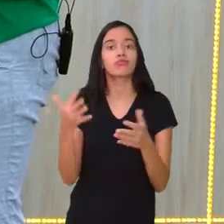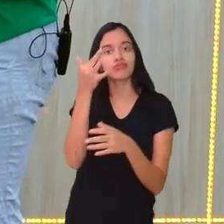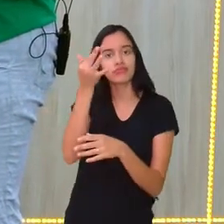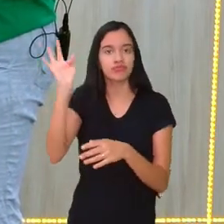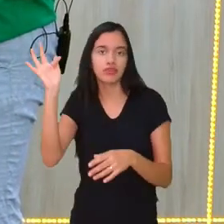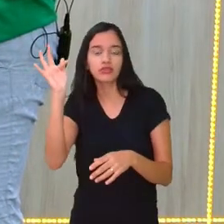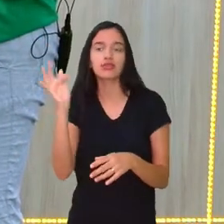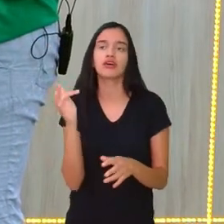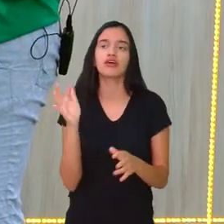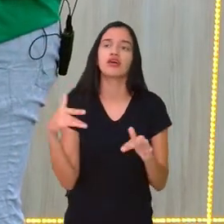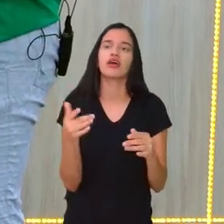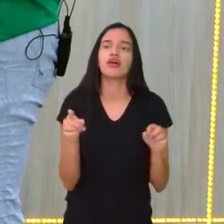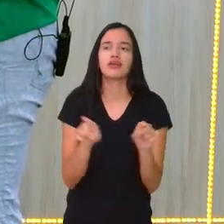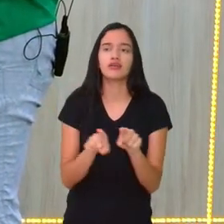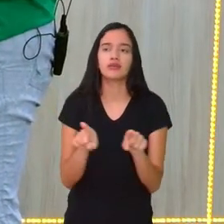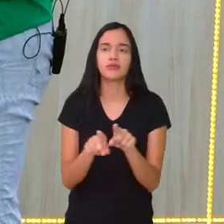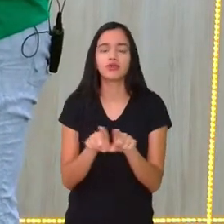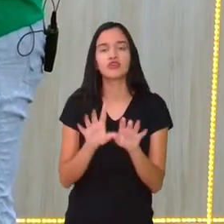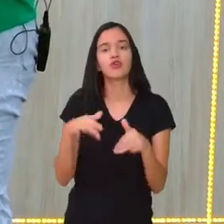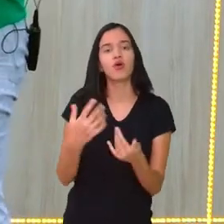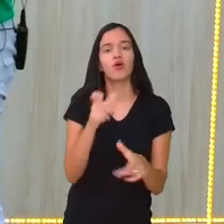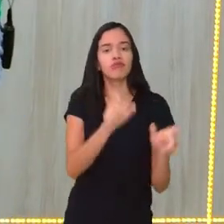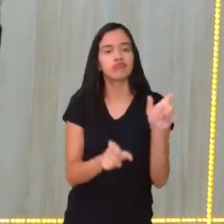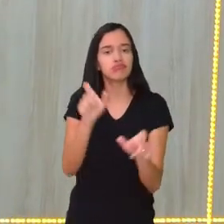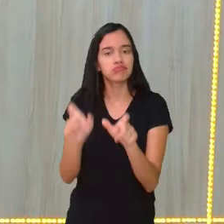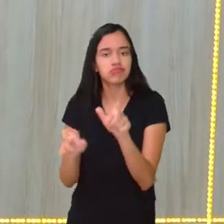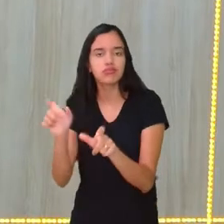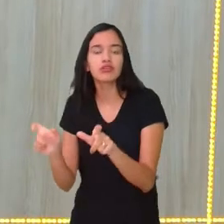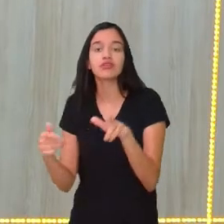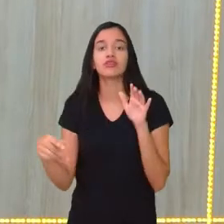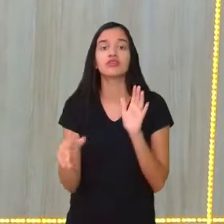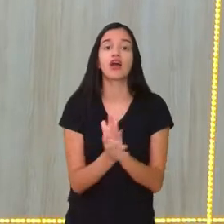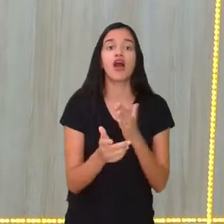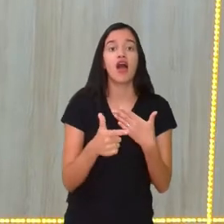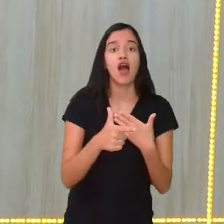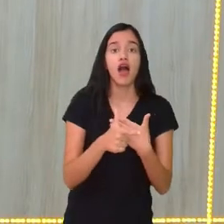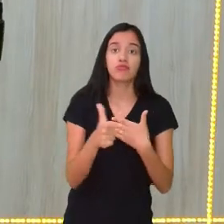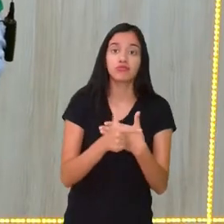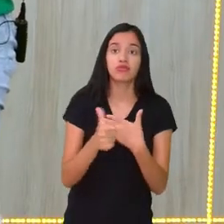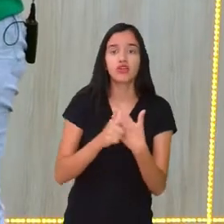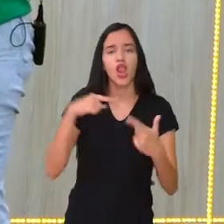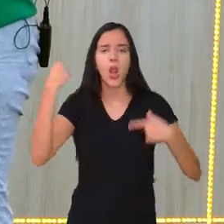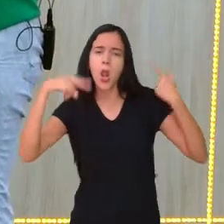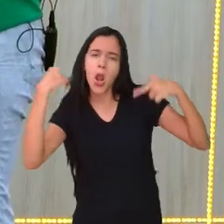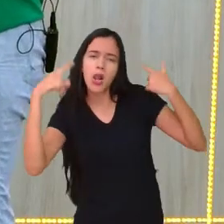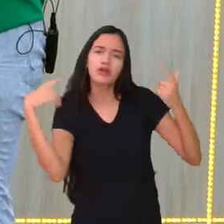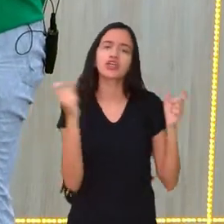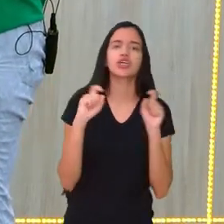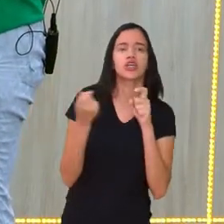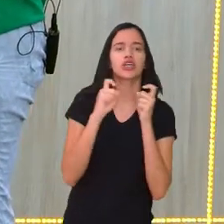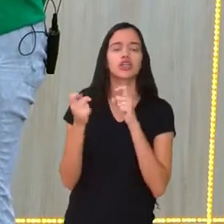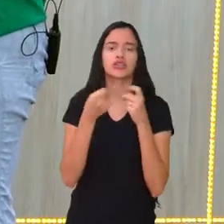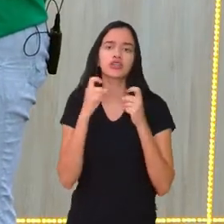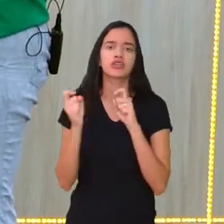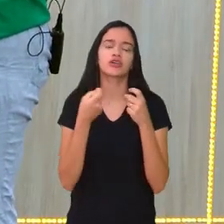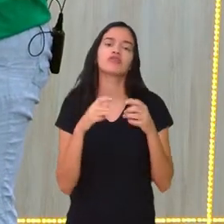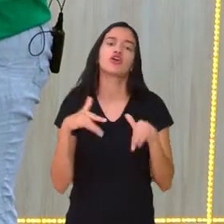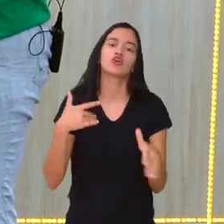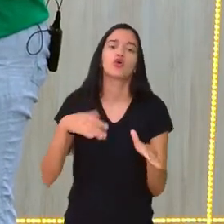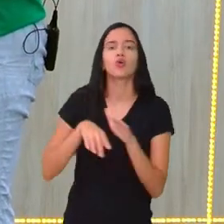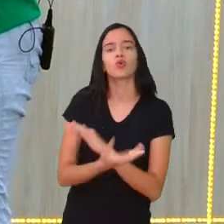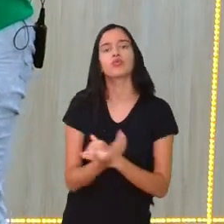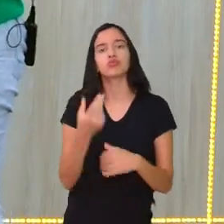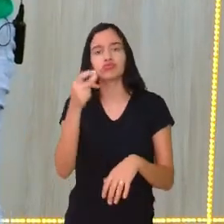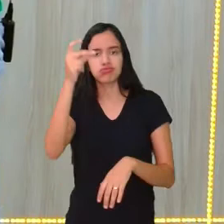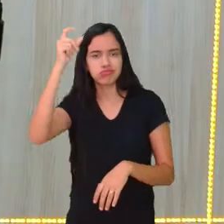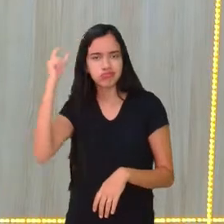França. Então, nessas sátiras, os artistas desempenhavam papéis de loucos e criticavam abertamente os poderosos e os costumes da